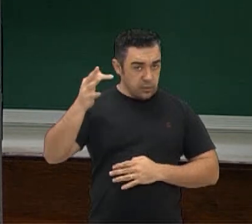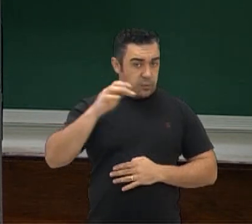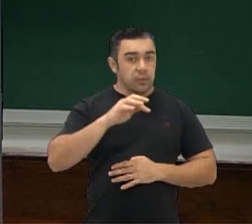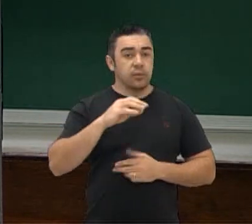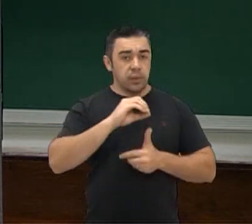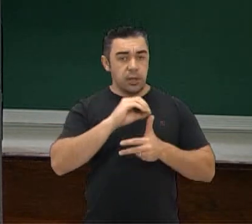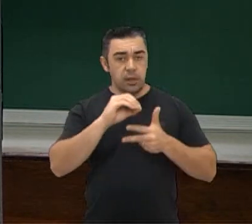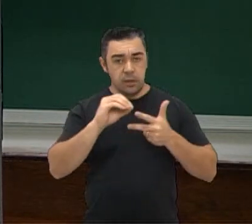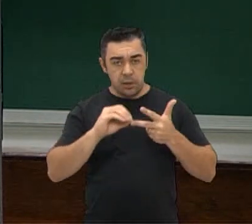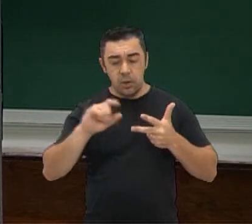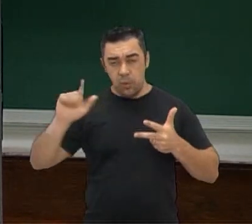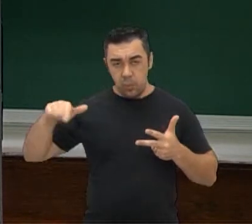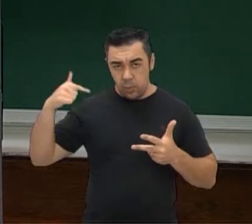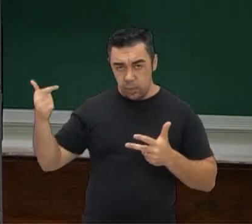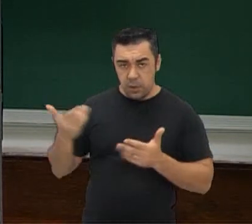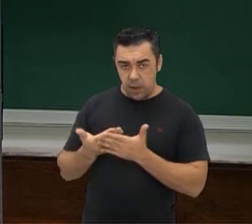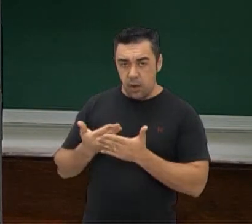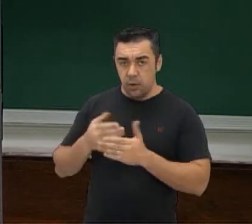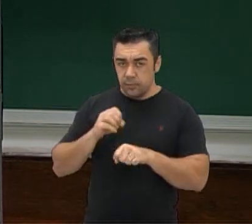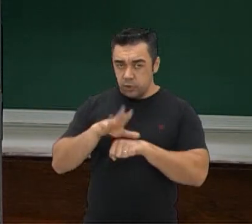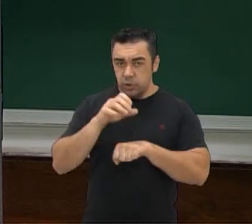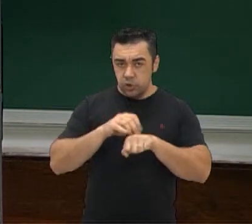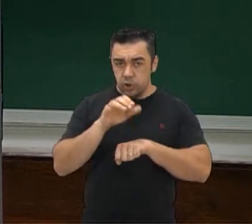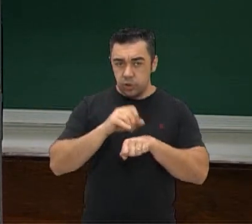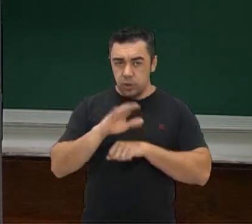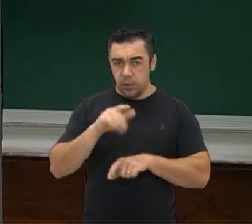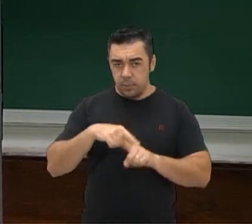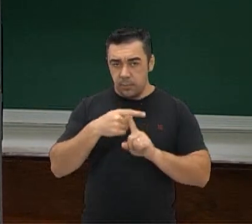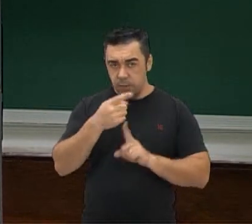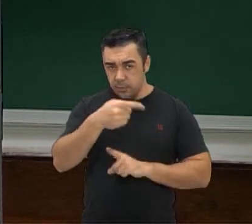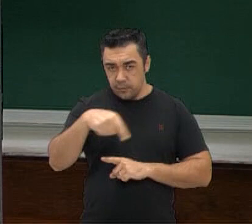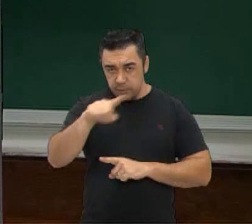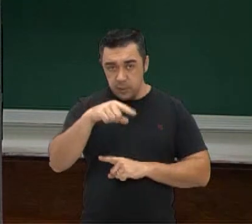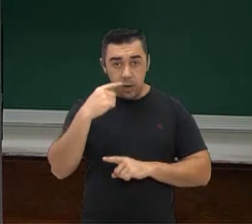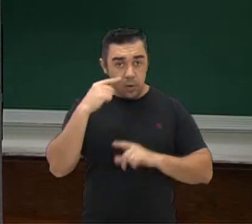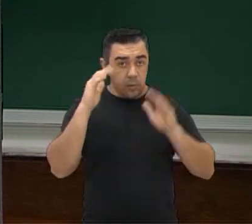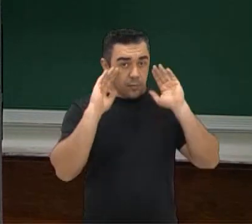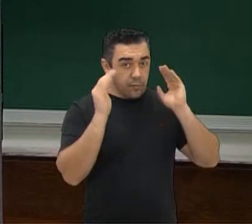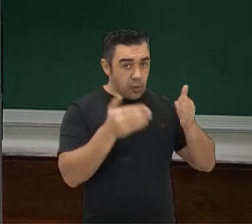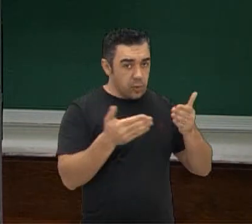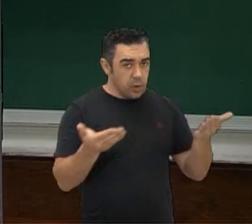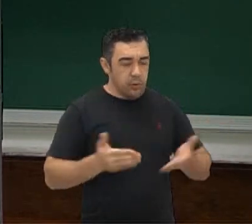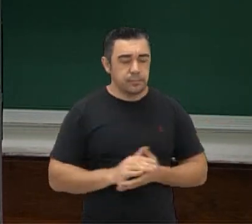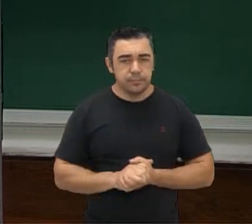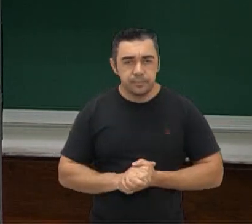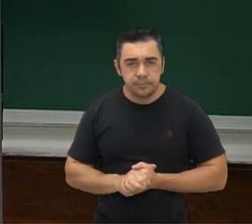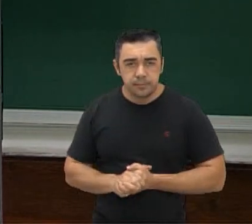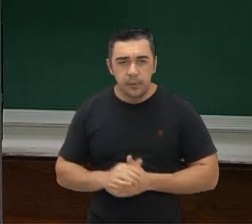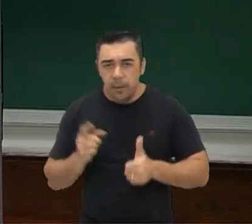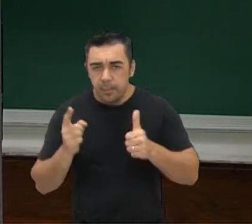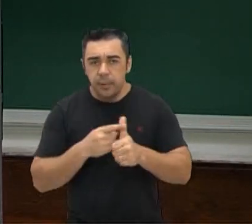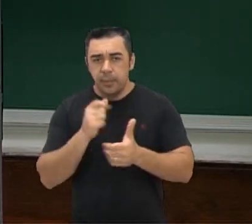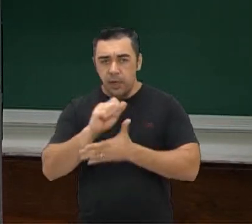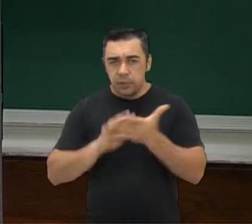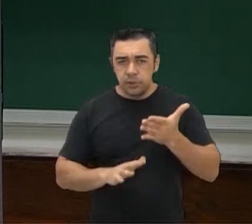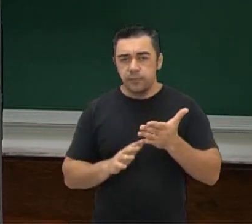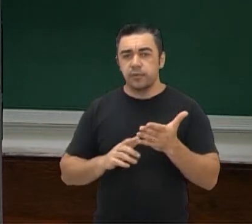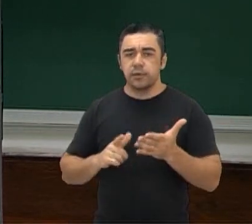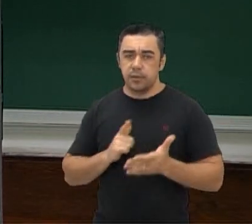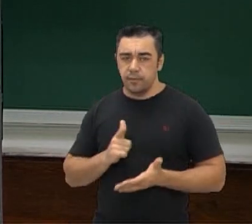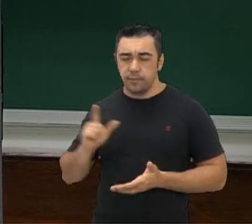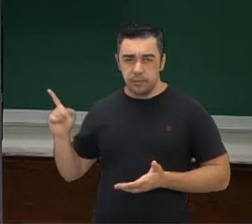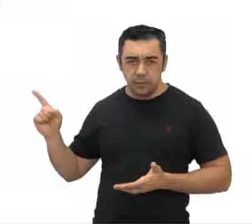Ao longo das outras aulas, a gente vai dando mais dicas, né, para vocês, porque agora a gente vai focar bastante nisso. Então, vamos lá para o nosso primeiro exercício do Enem de